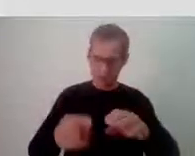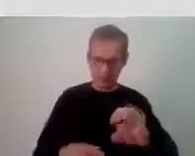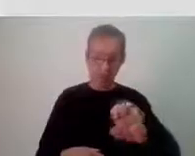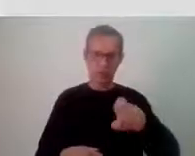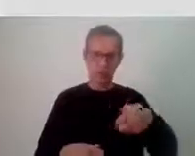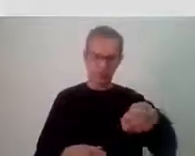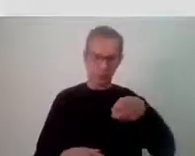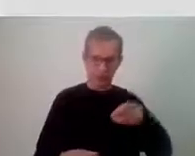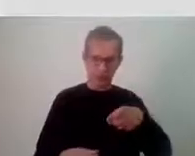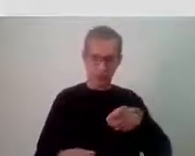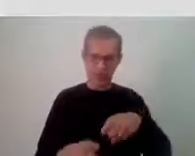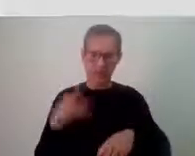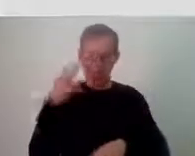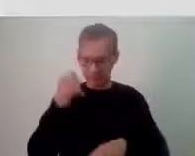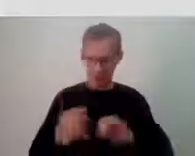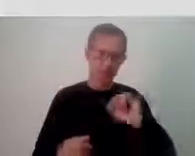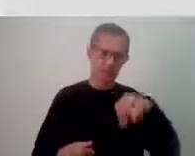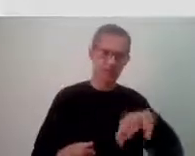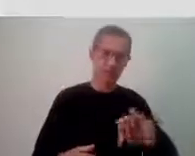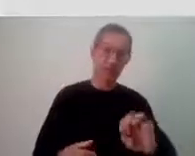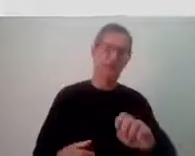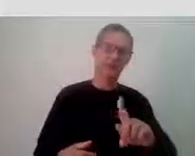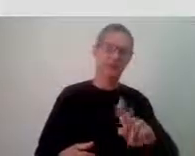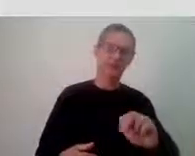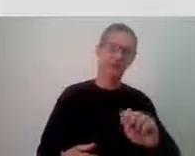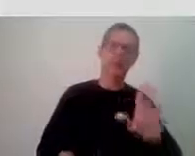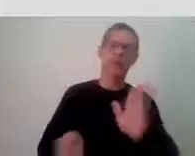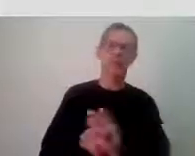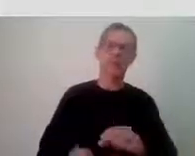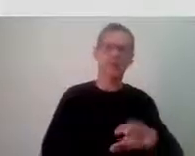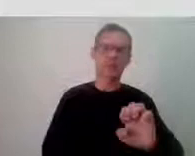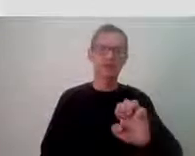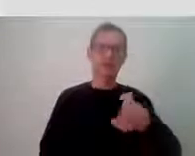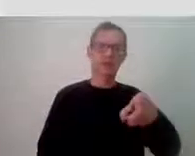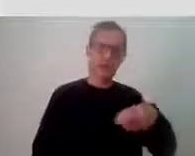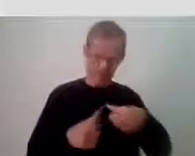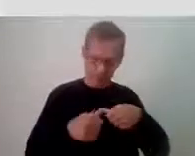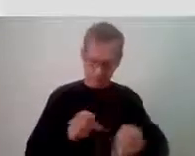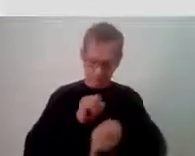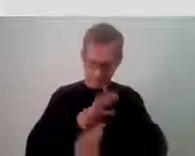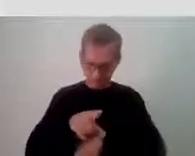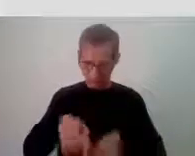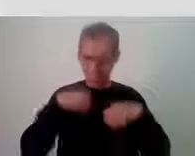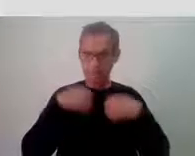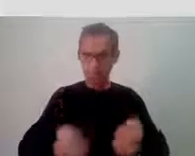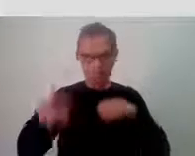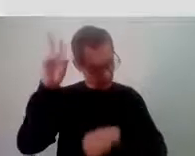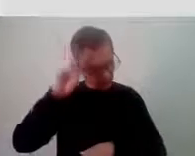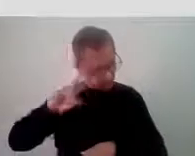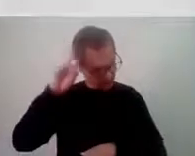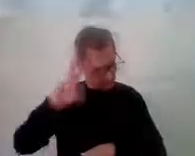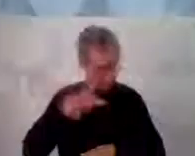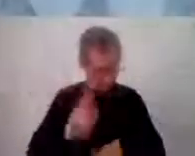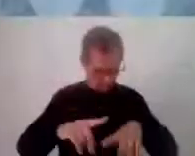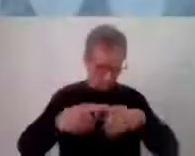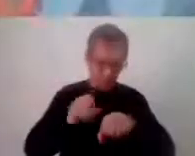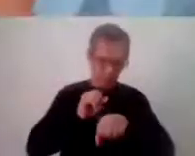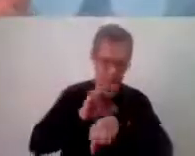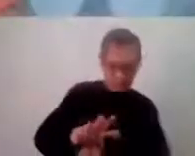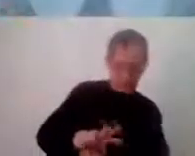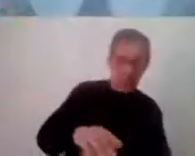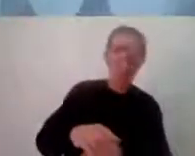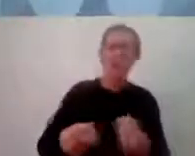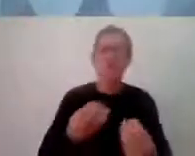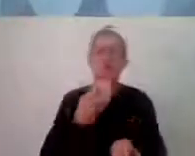x, ela é linda, essa integral. É a própria e de x. Esse quadro você precisa saber. E esse quadro, ele vem